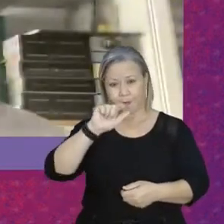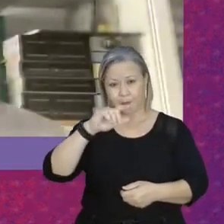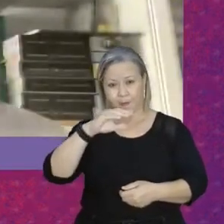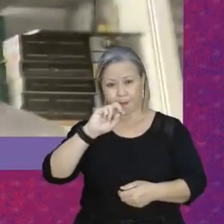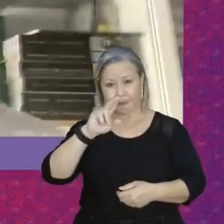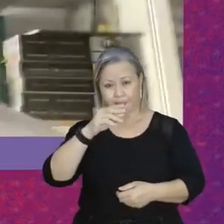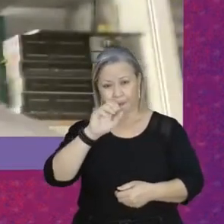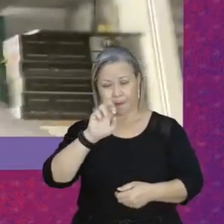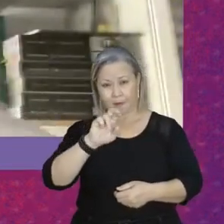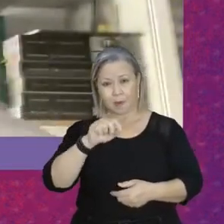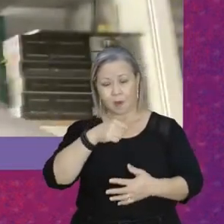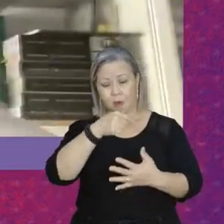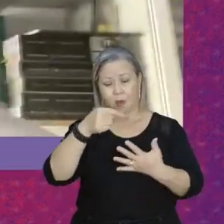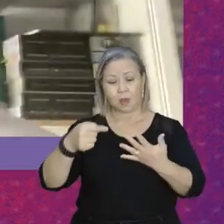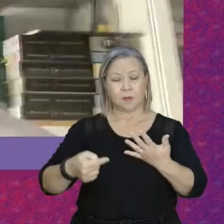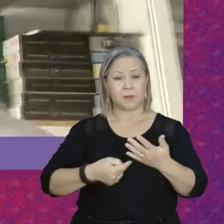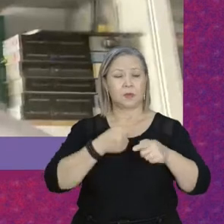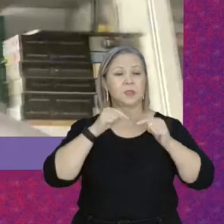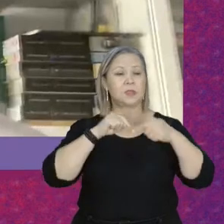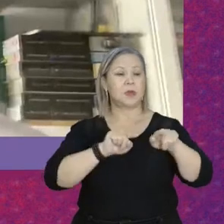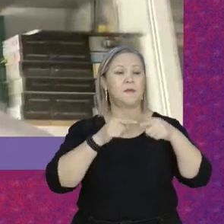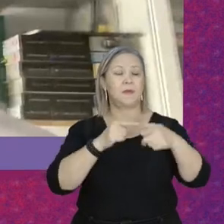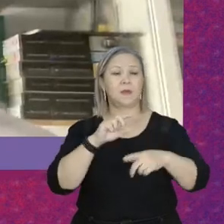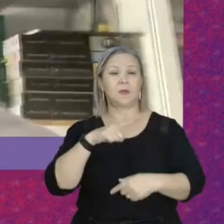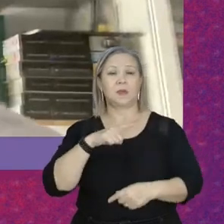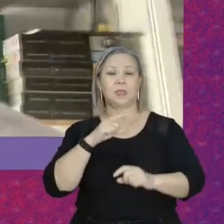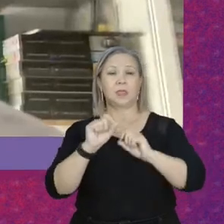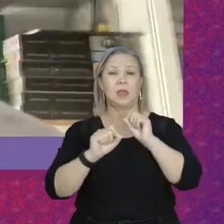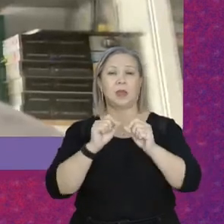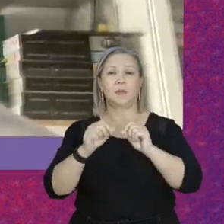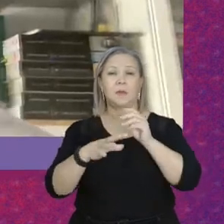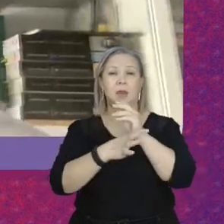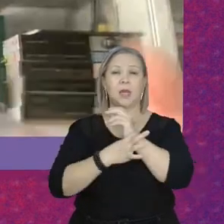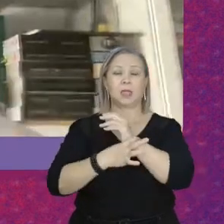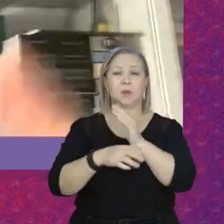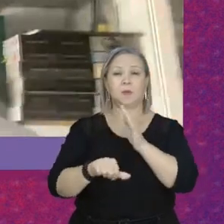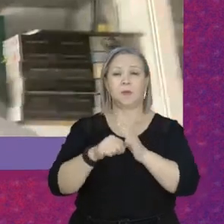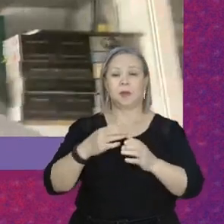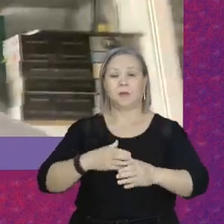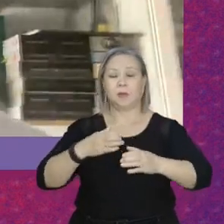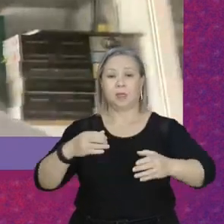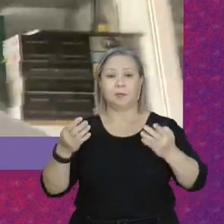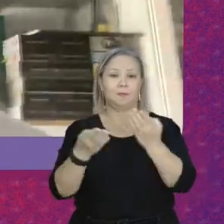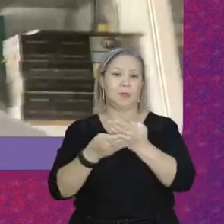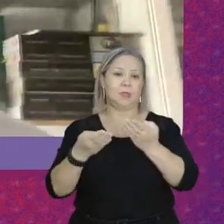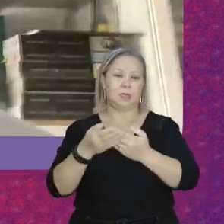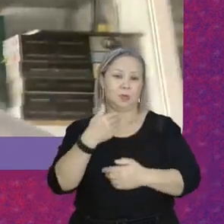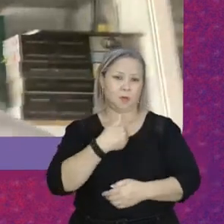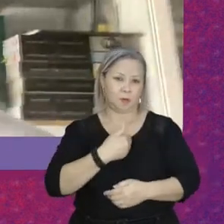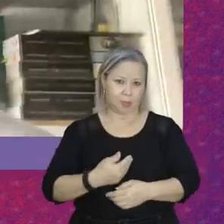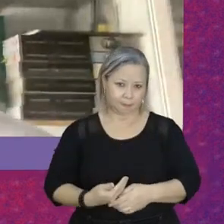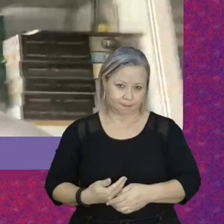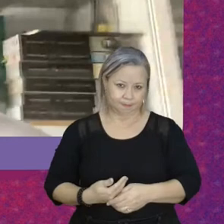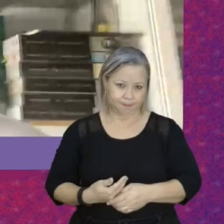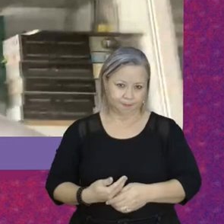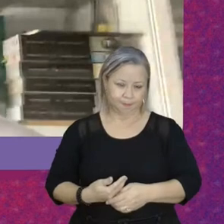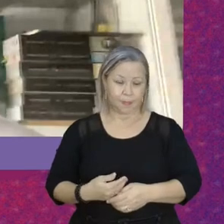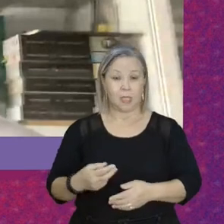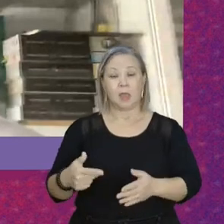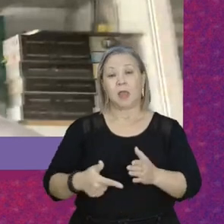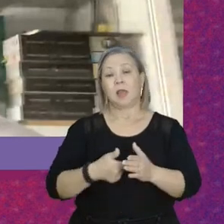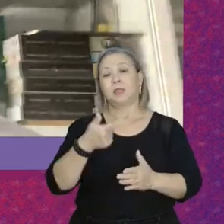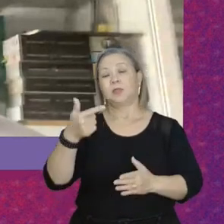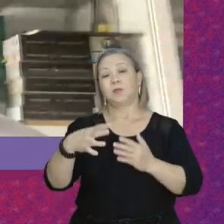Uma das coisas mais desafiadoras que nós temos é garantir, primeiro, a ampliação das redes públicas. E a segunda